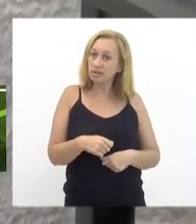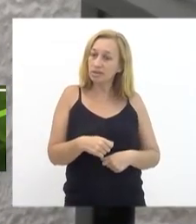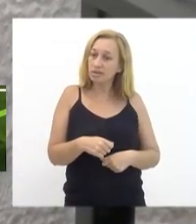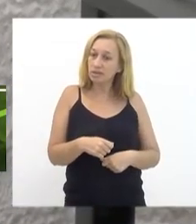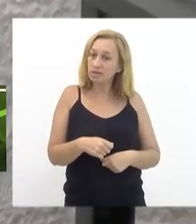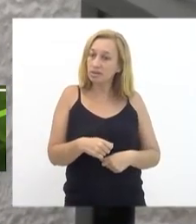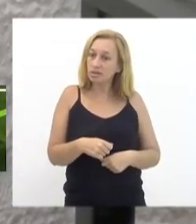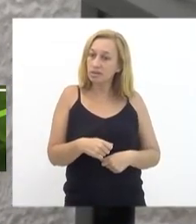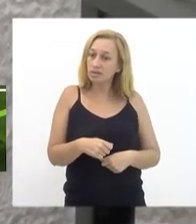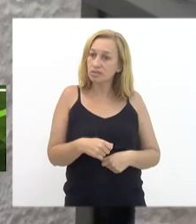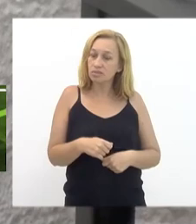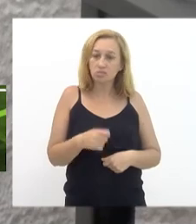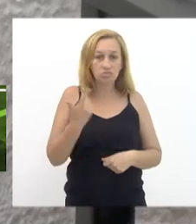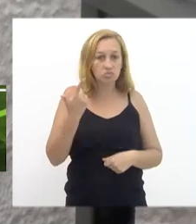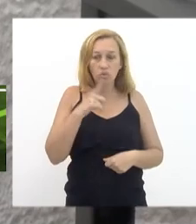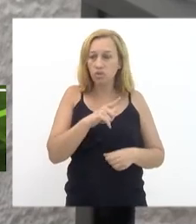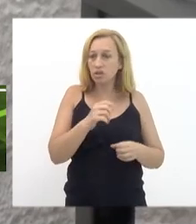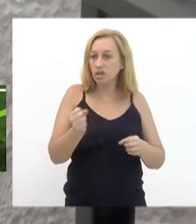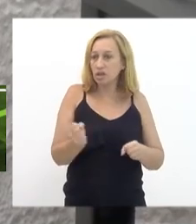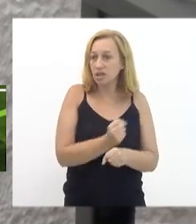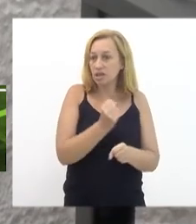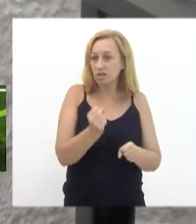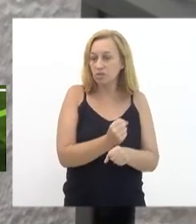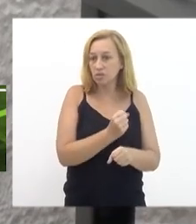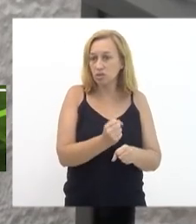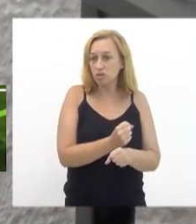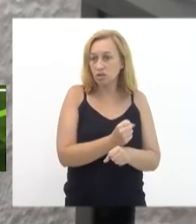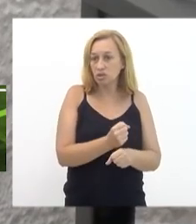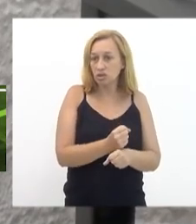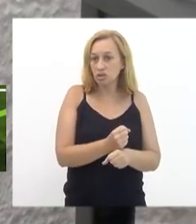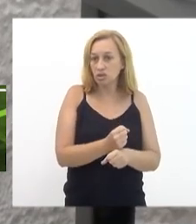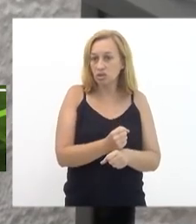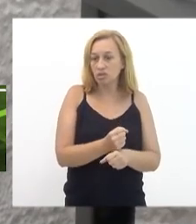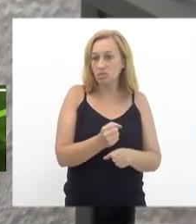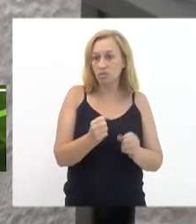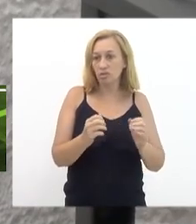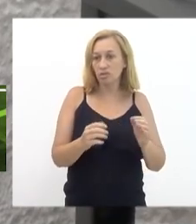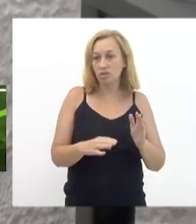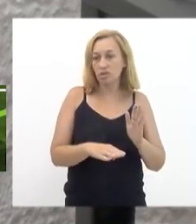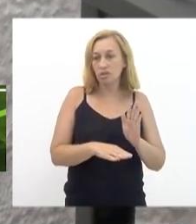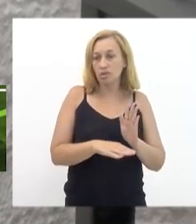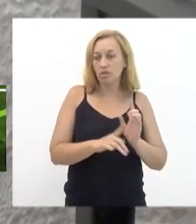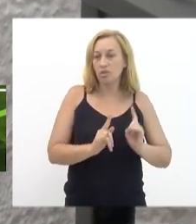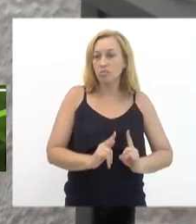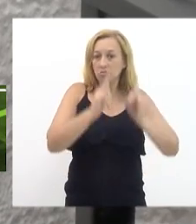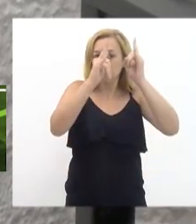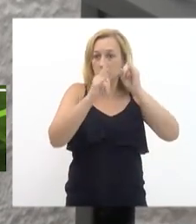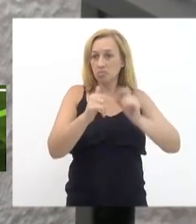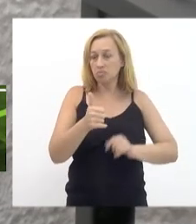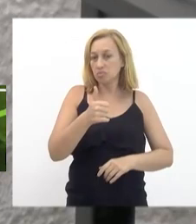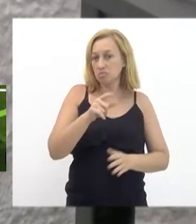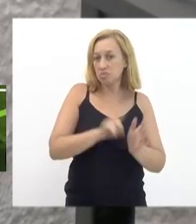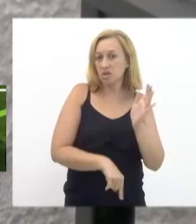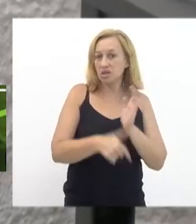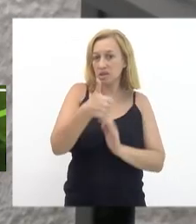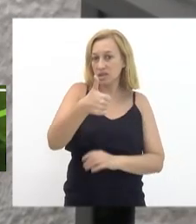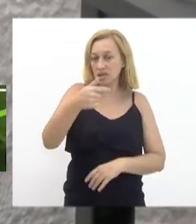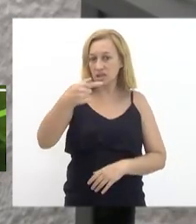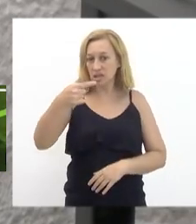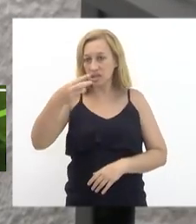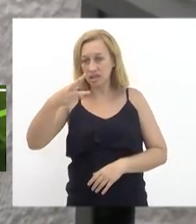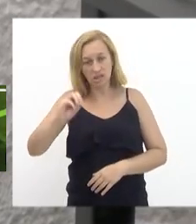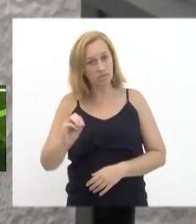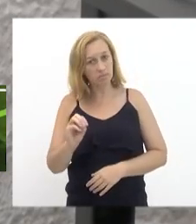se viabilizava você não consegue construir um apartamento hoje com menos de três 130 mil reais tabela emop se você tiver um problema de